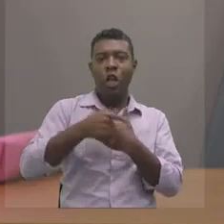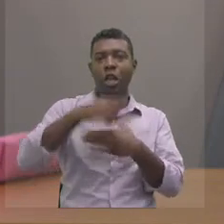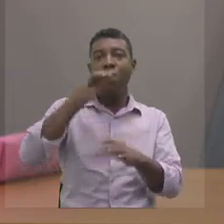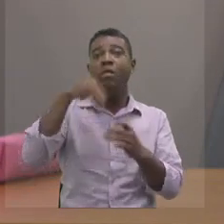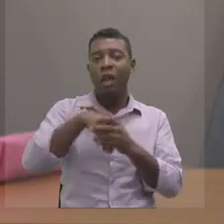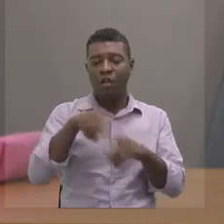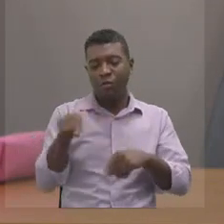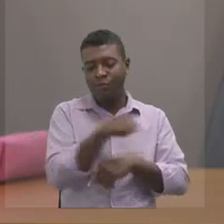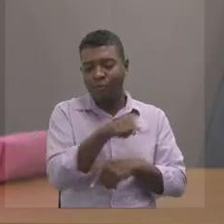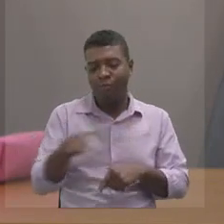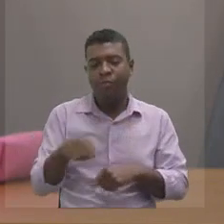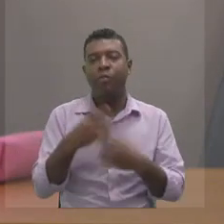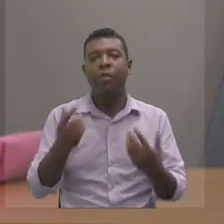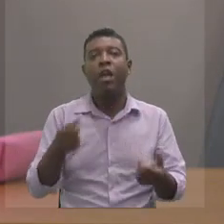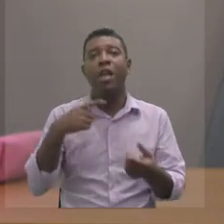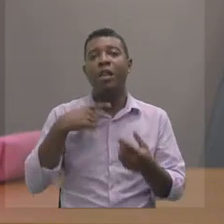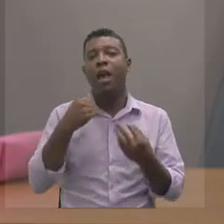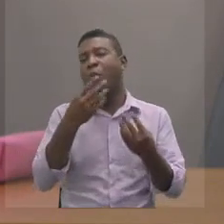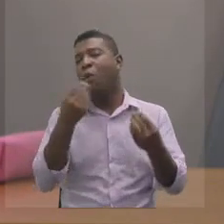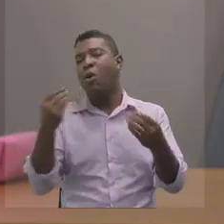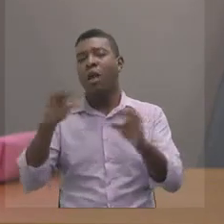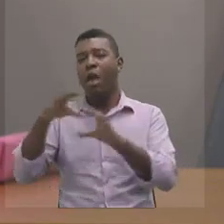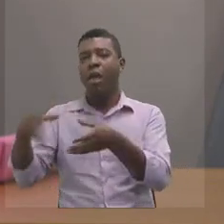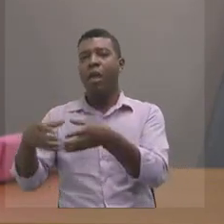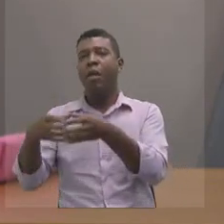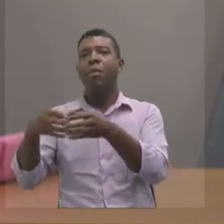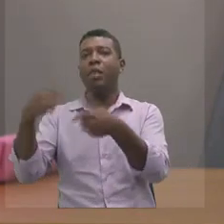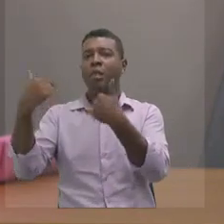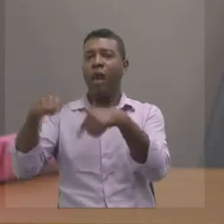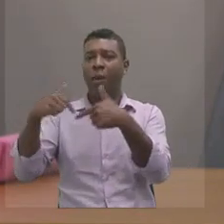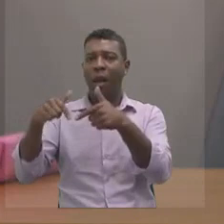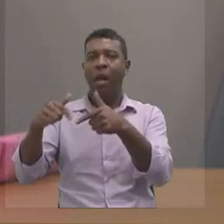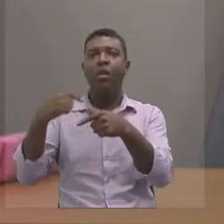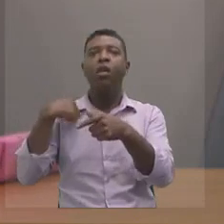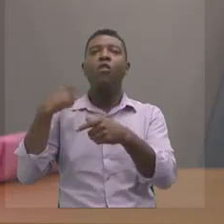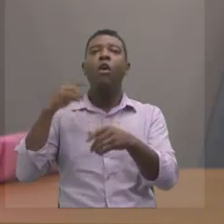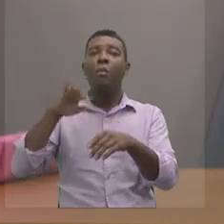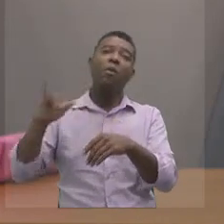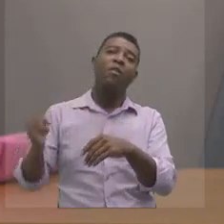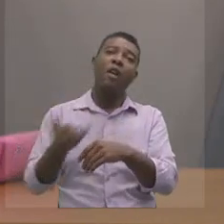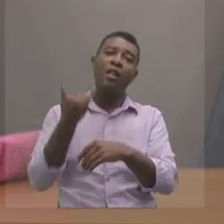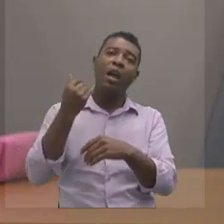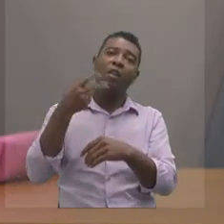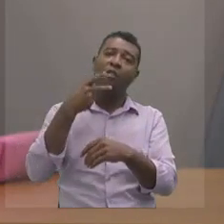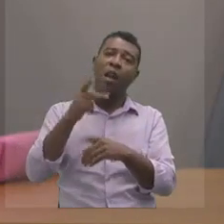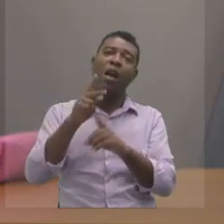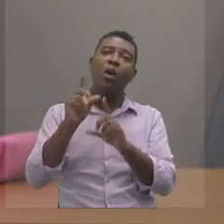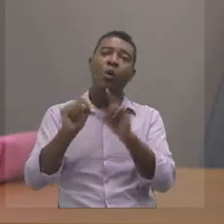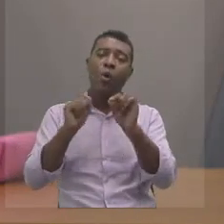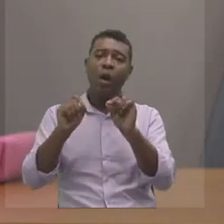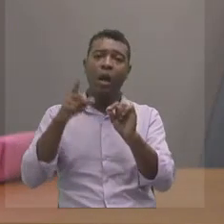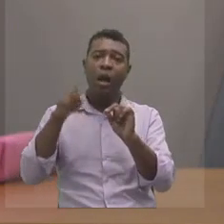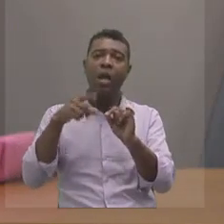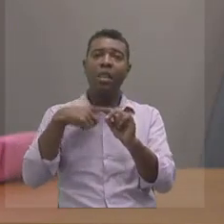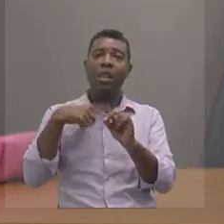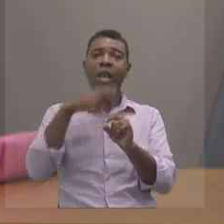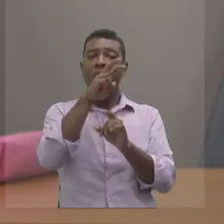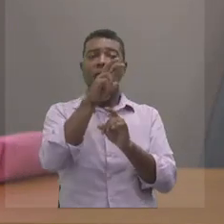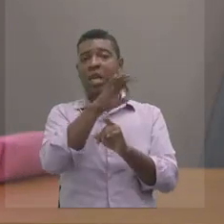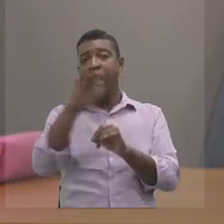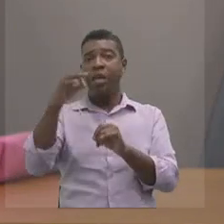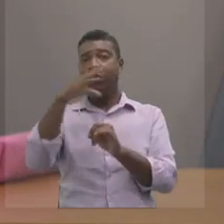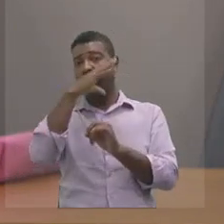da concessionária trabalhando né importante até aproveitar o contexto para destacar existem cerca de 500 empregado já né